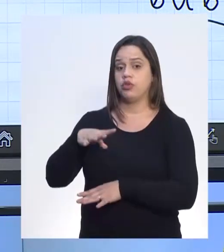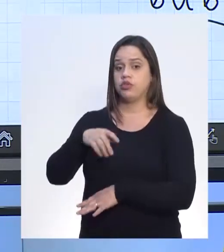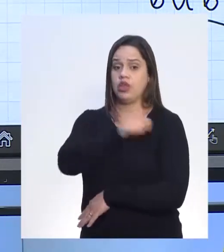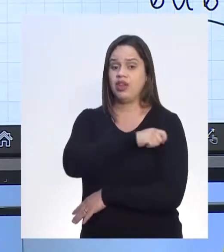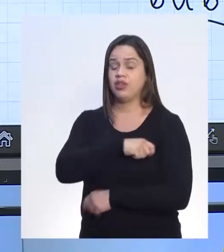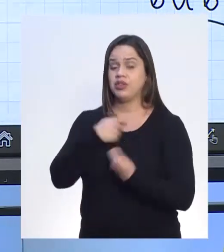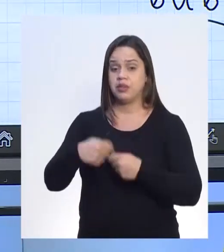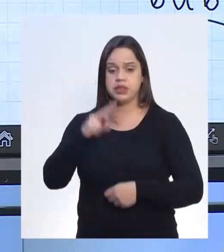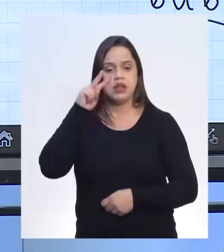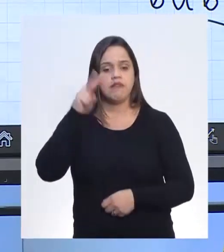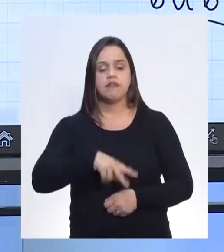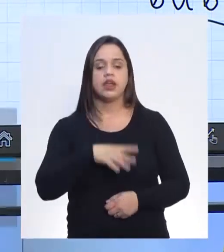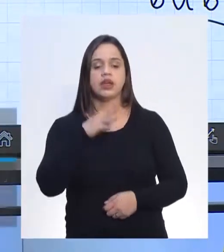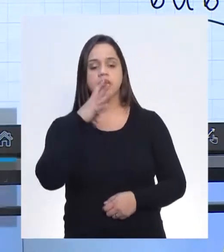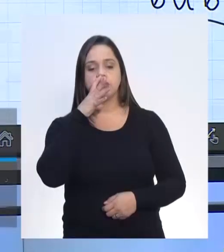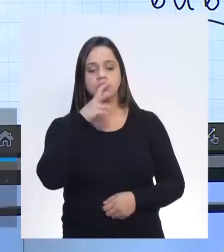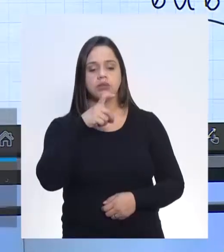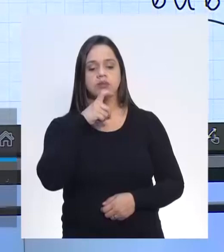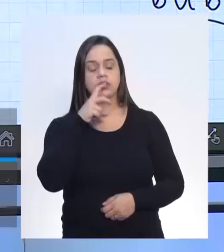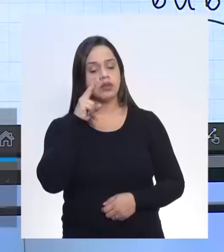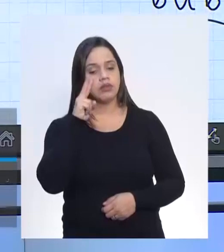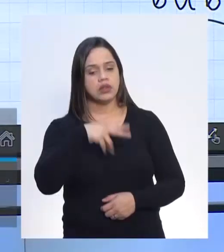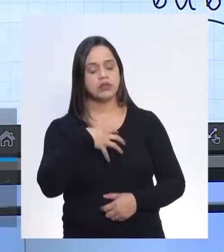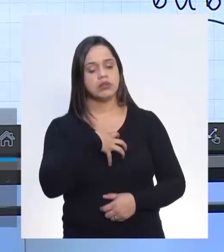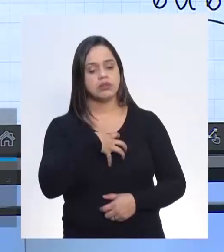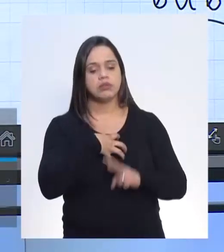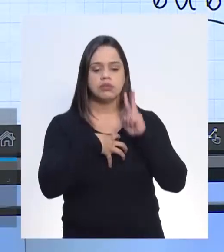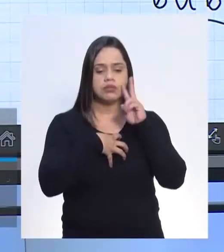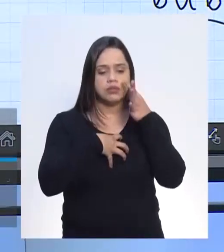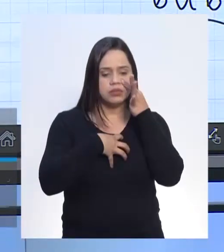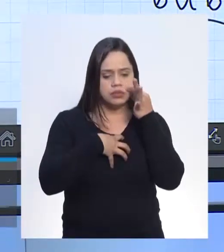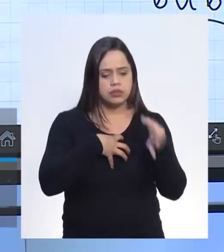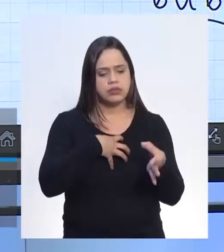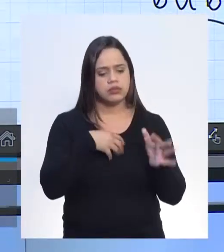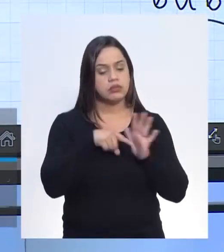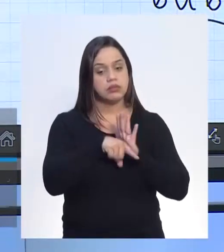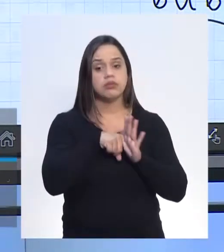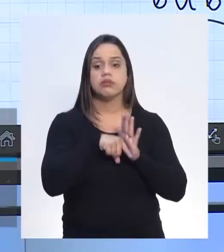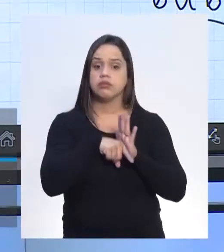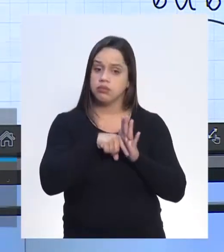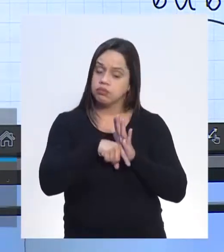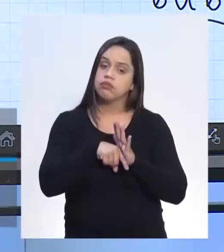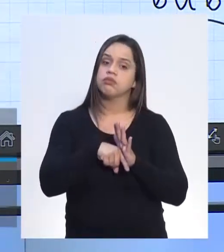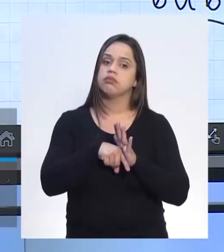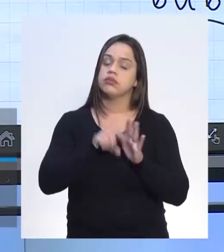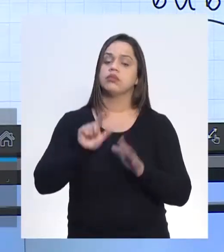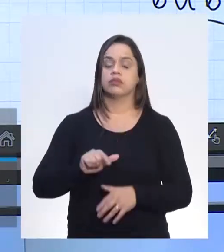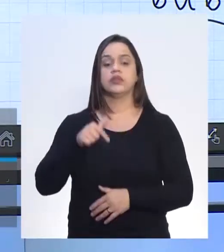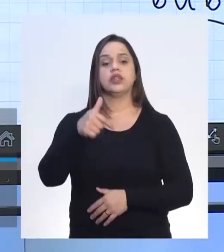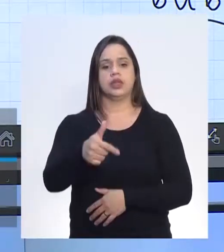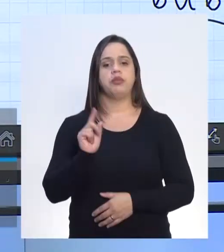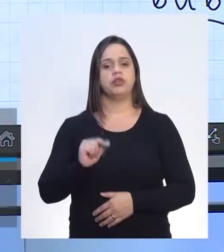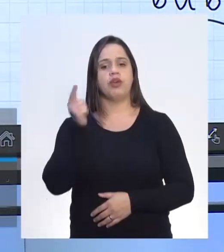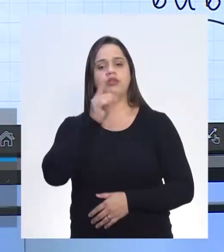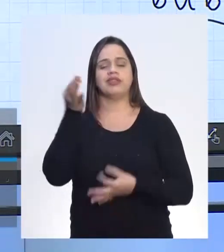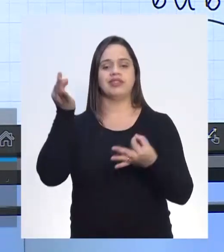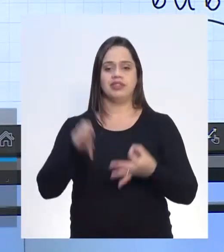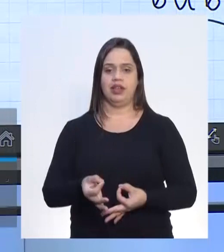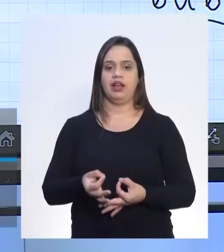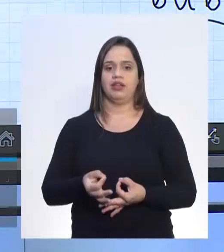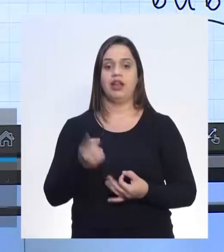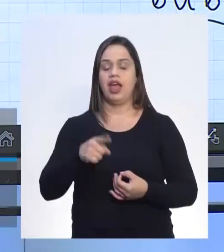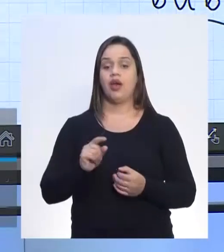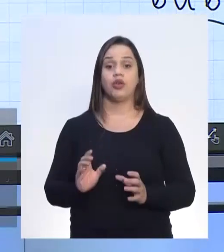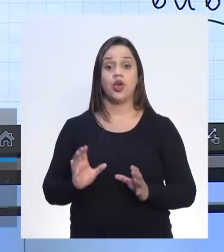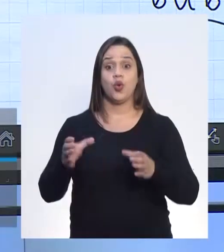um negócio que você tem que ter frieza na hora de fazer o exercício. Você tem que analisar, respirar, e aí você vai acertar, né? Um conjunto